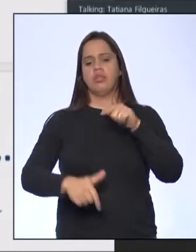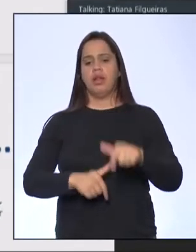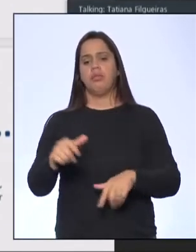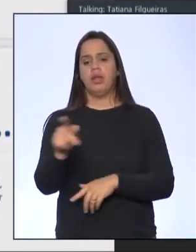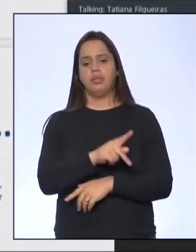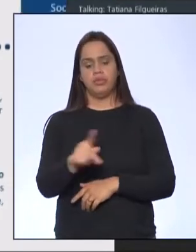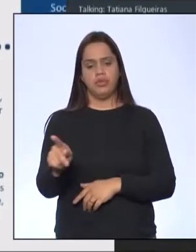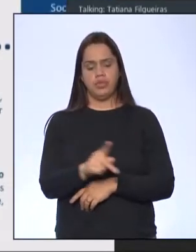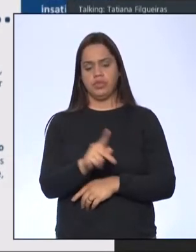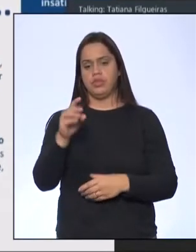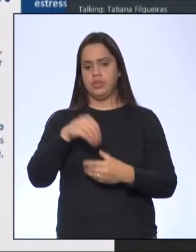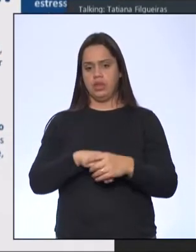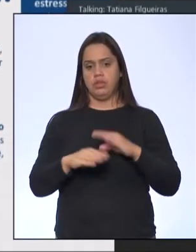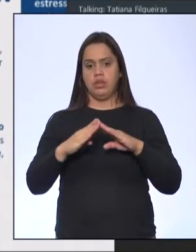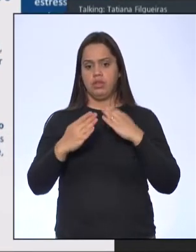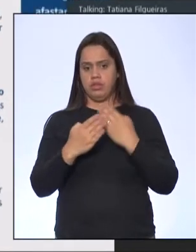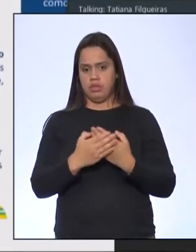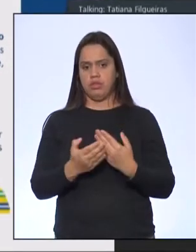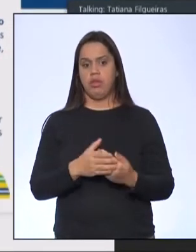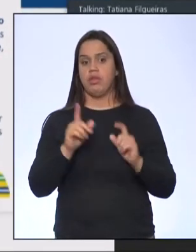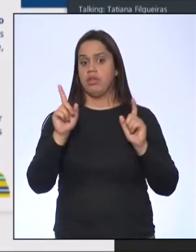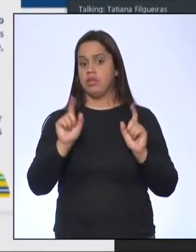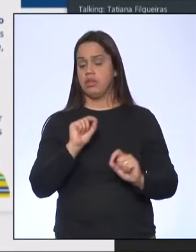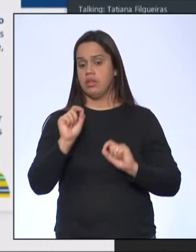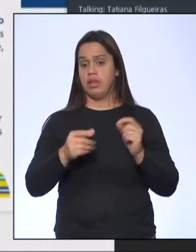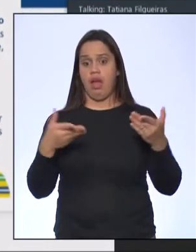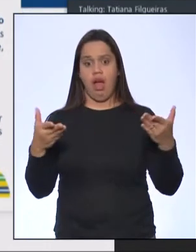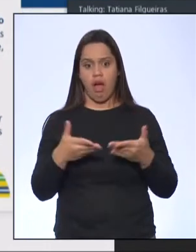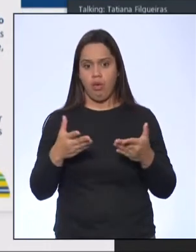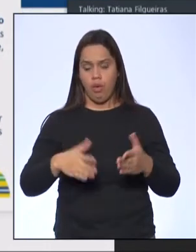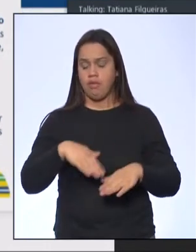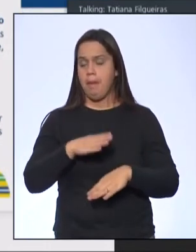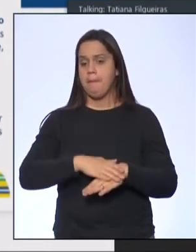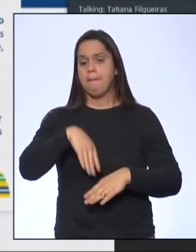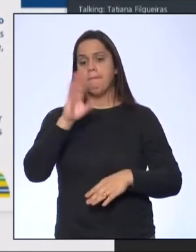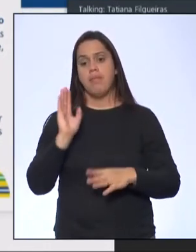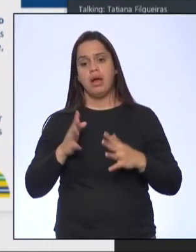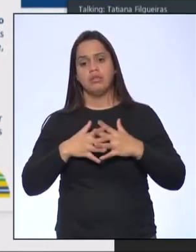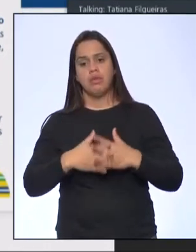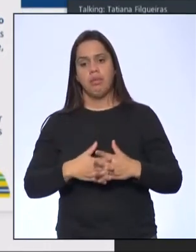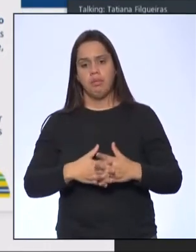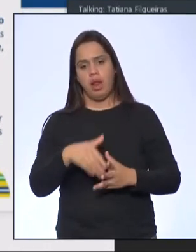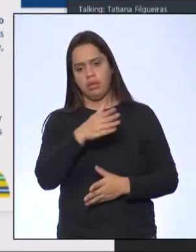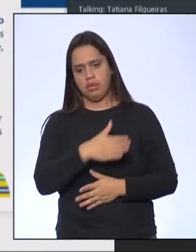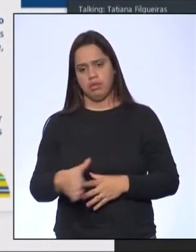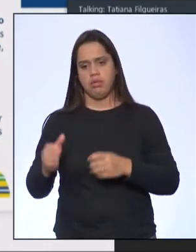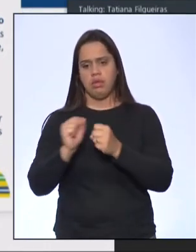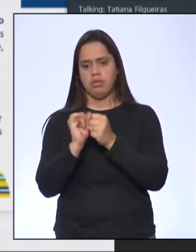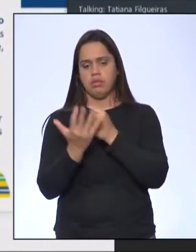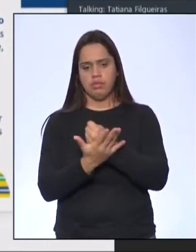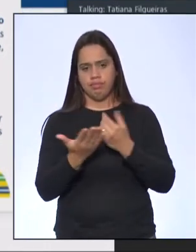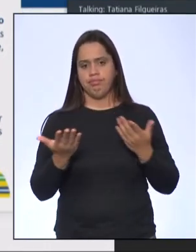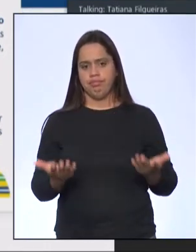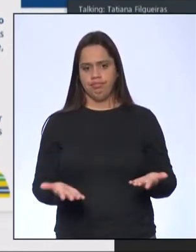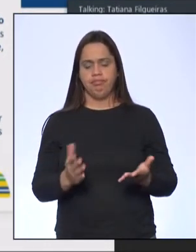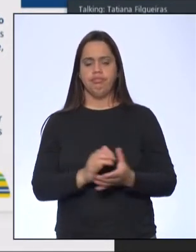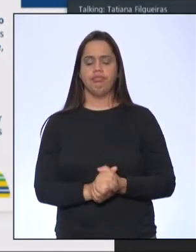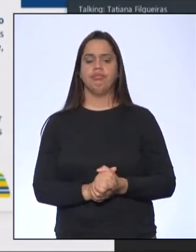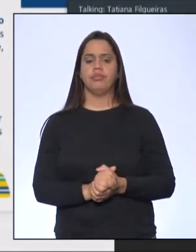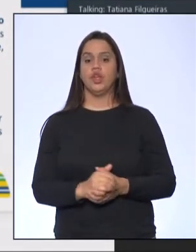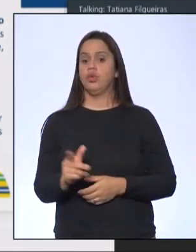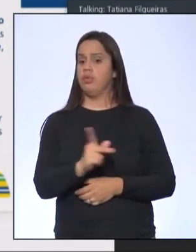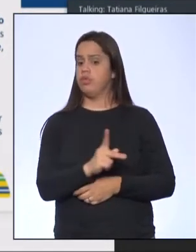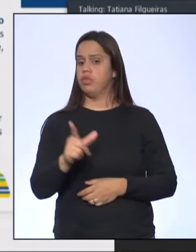do professor, né, que agora está ainda mais complexa na situação que a gente está vivendo. E os professores que têm